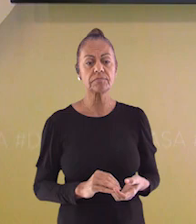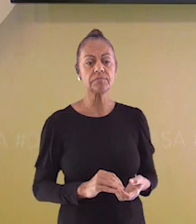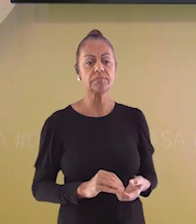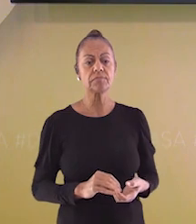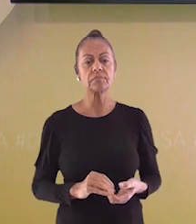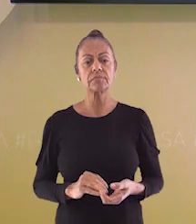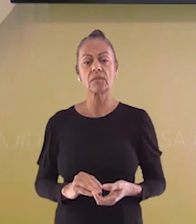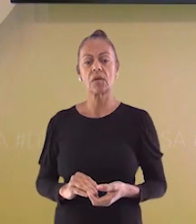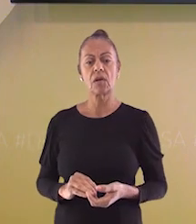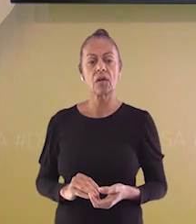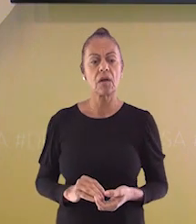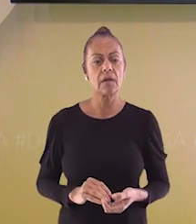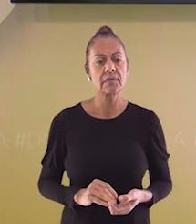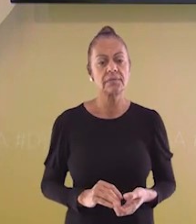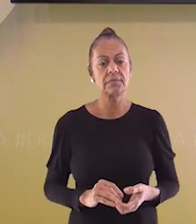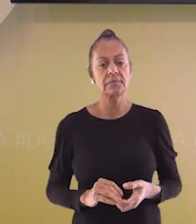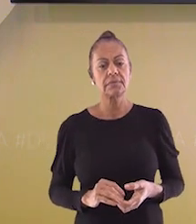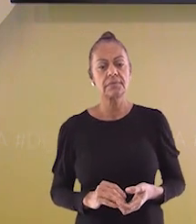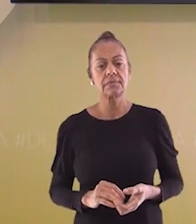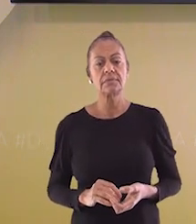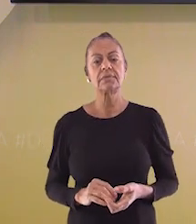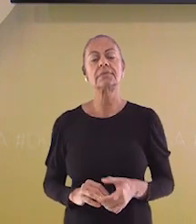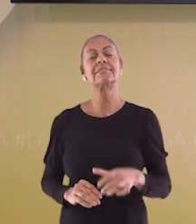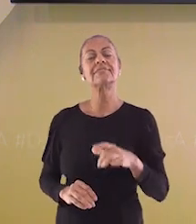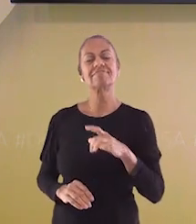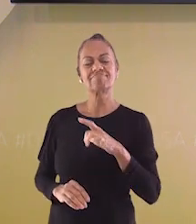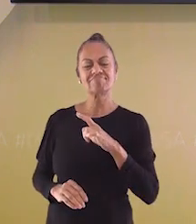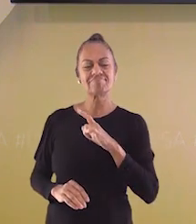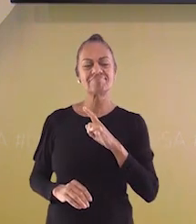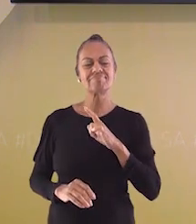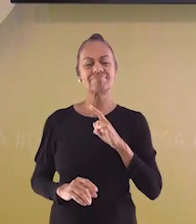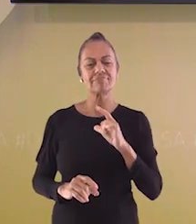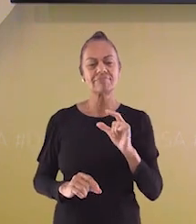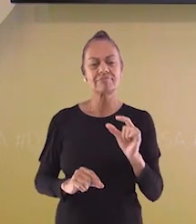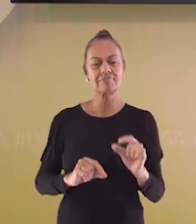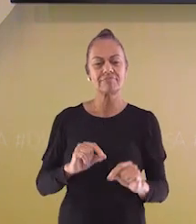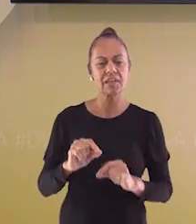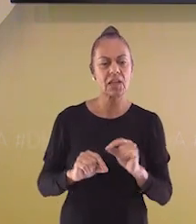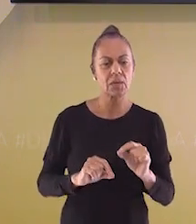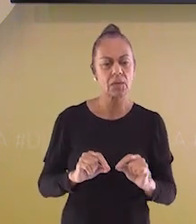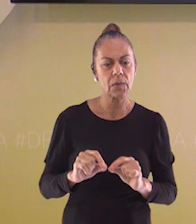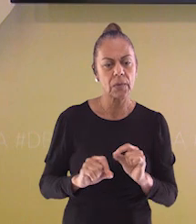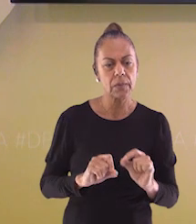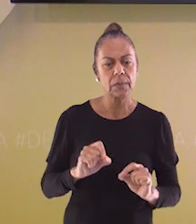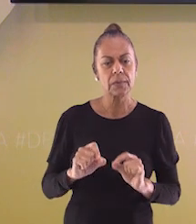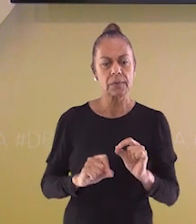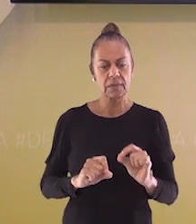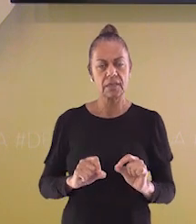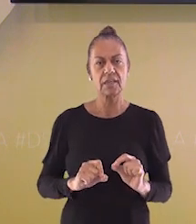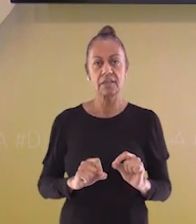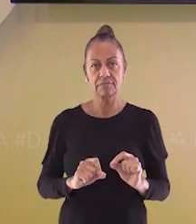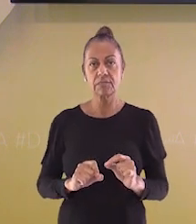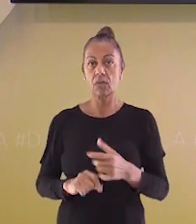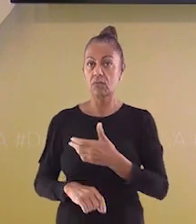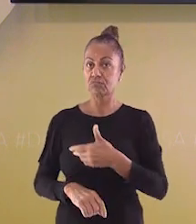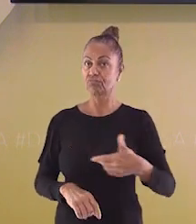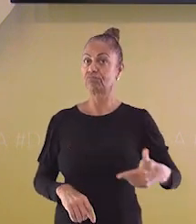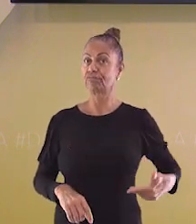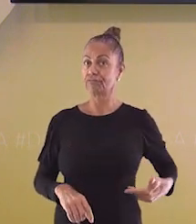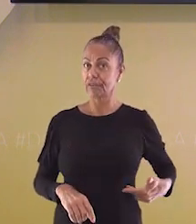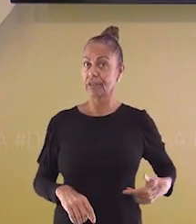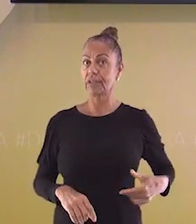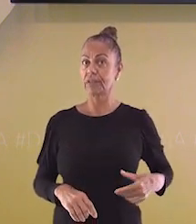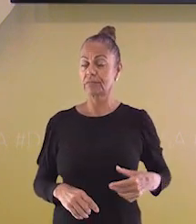de contornar essa situação? Dê uma olhadinha aqui, ó. Tem sim, mas passa por uma mobilização,